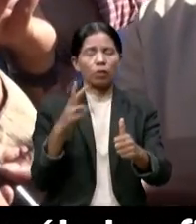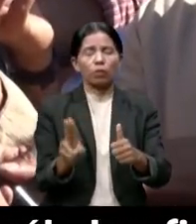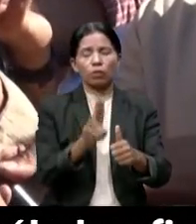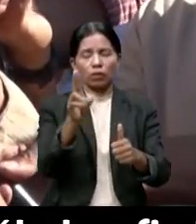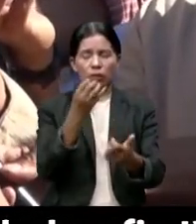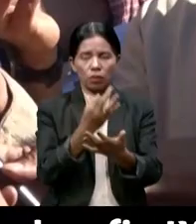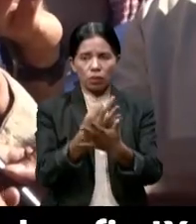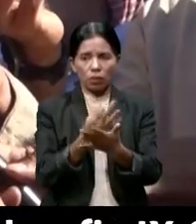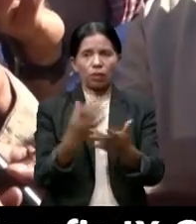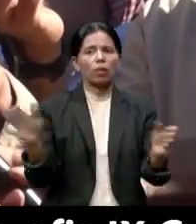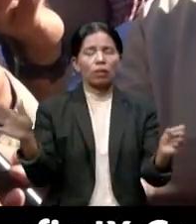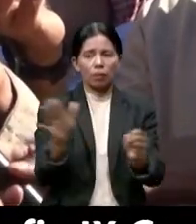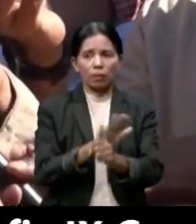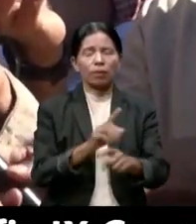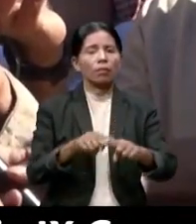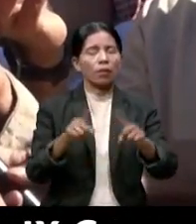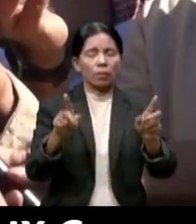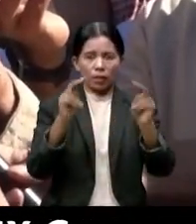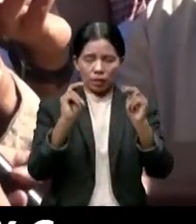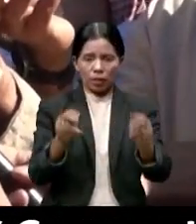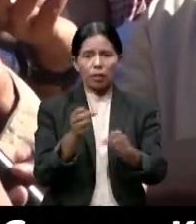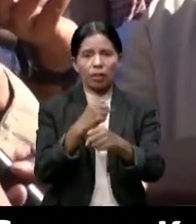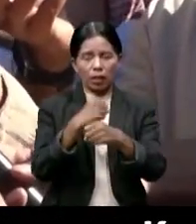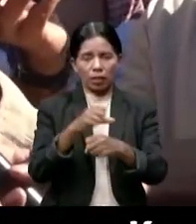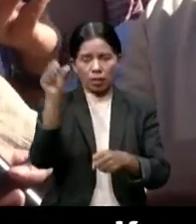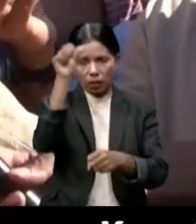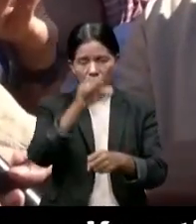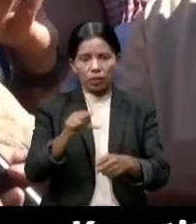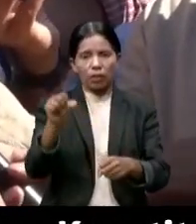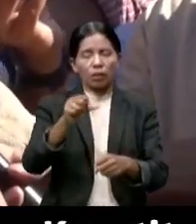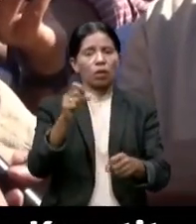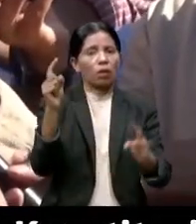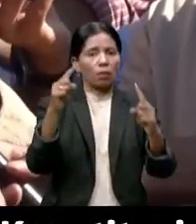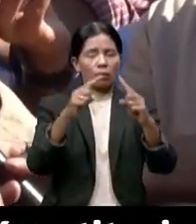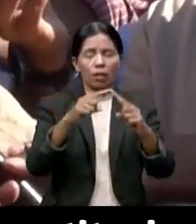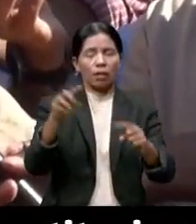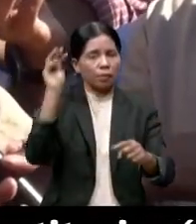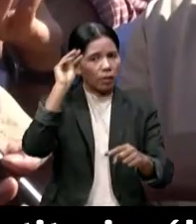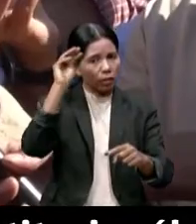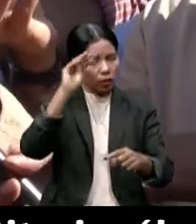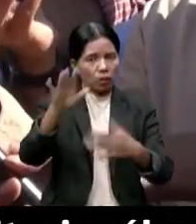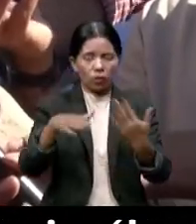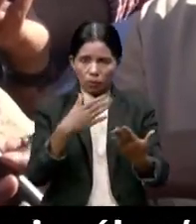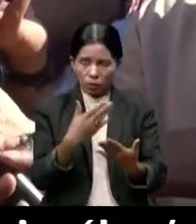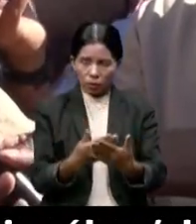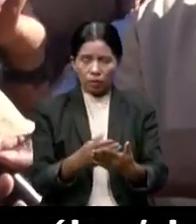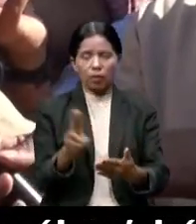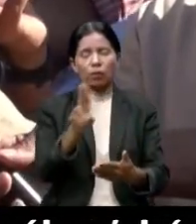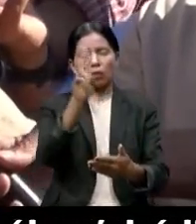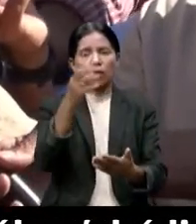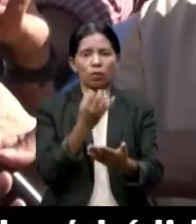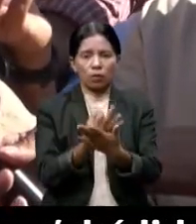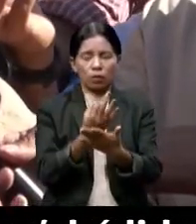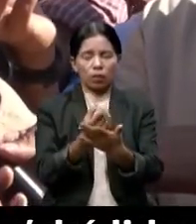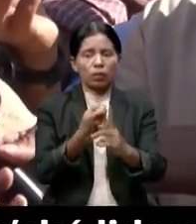orçamental completo. Mas vê, tem que falar auditoria para cada ministério, se execução orçamental